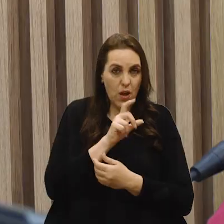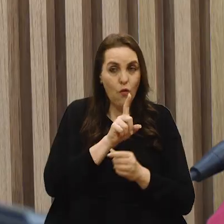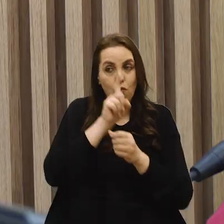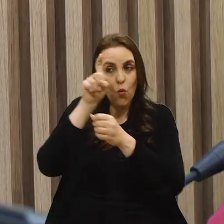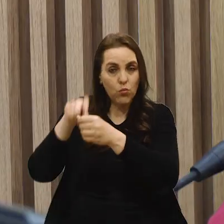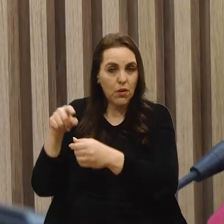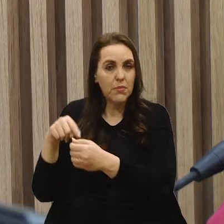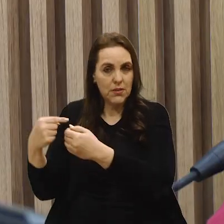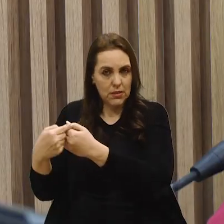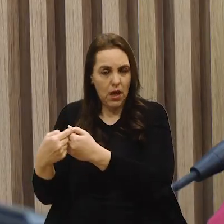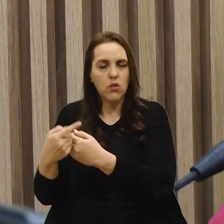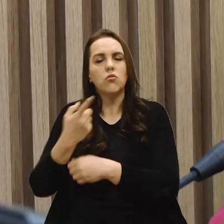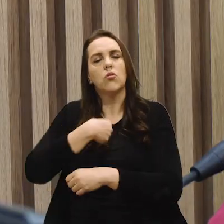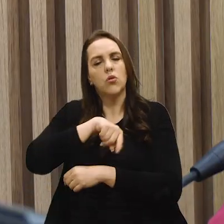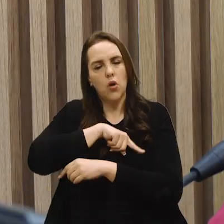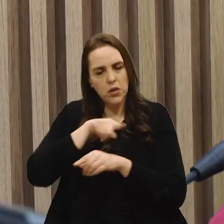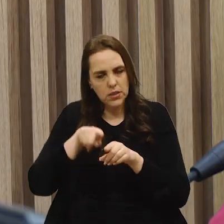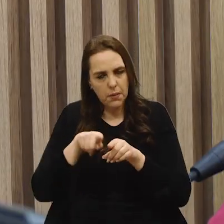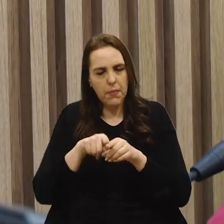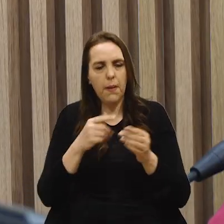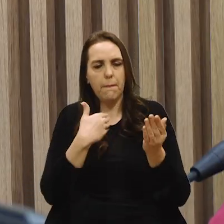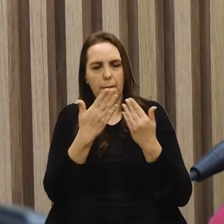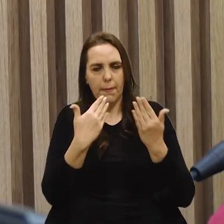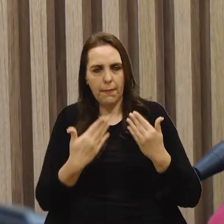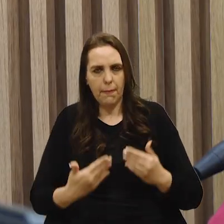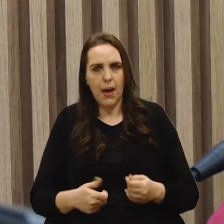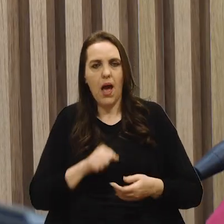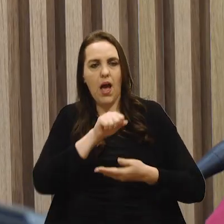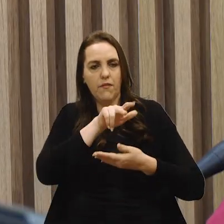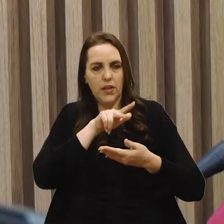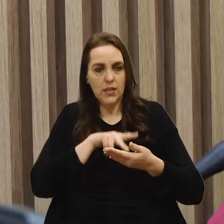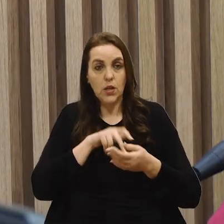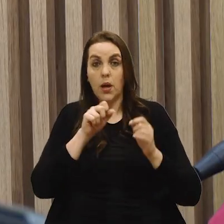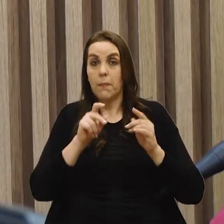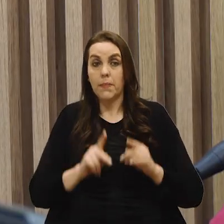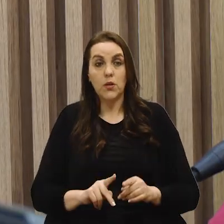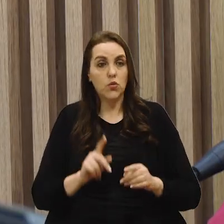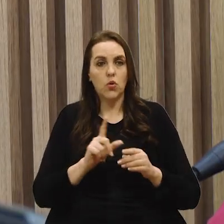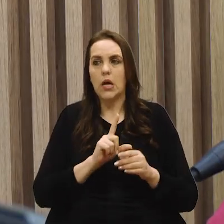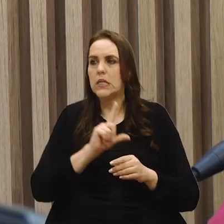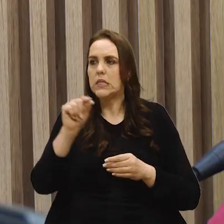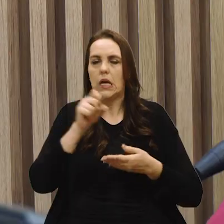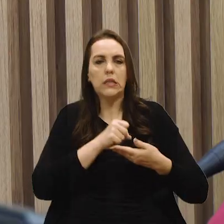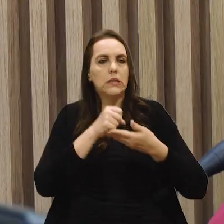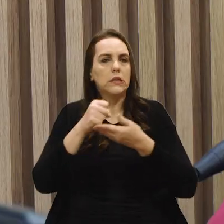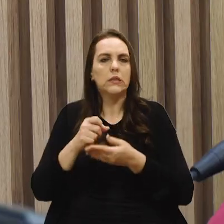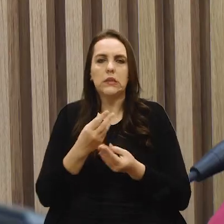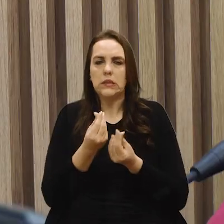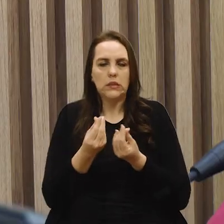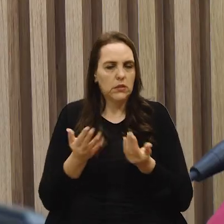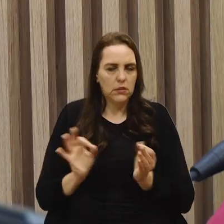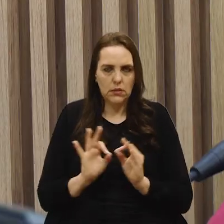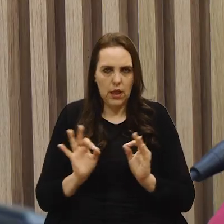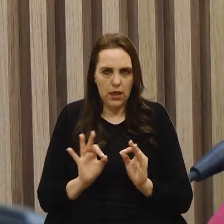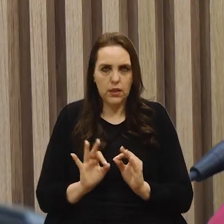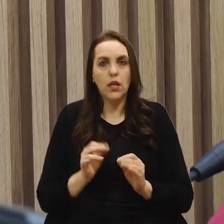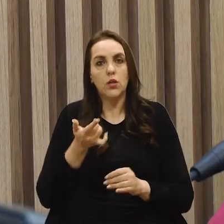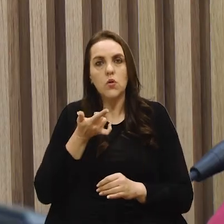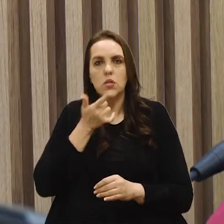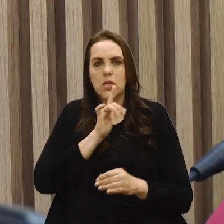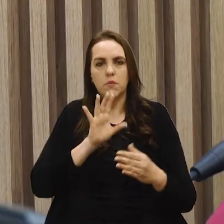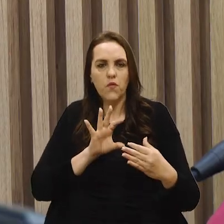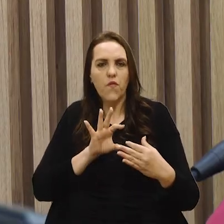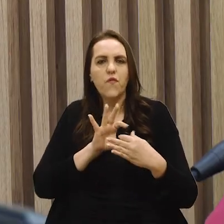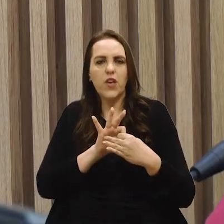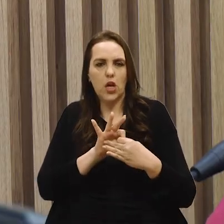origem. Então, a gente faz também todo esse trabalho com ela, essa avaliação, para que a pessoa não saia daqui também sem suporte nenhum, né? E que a gente